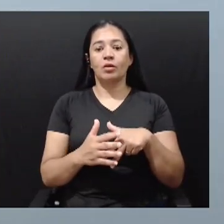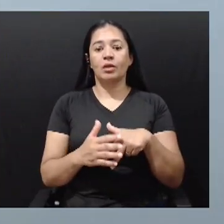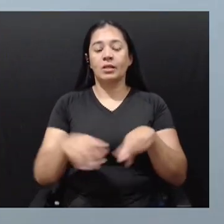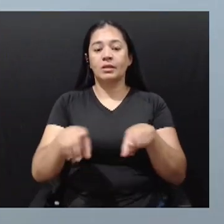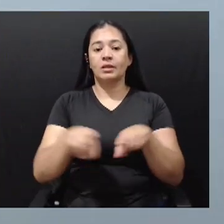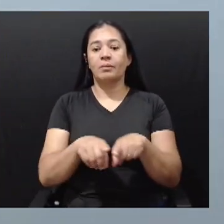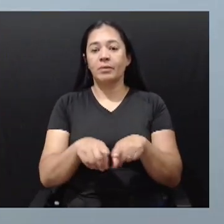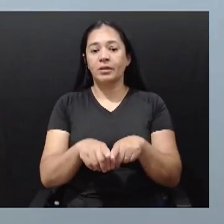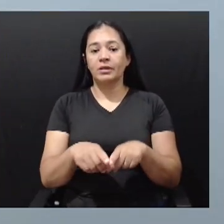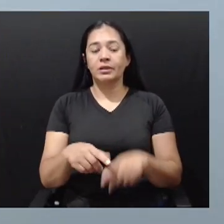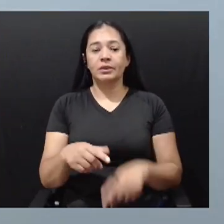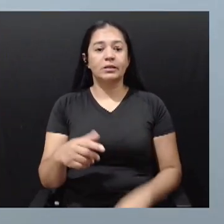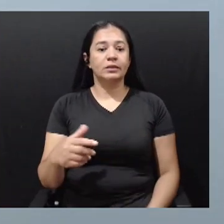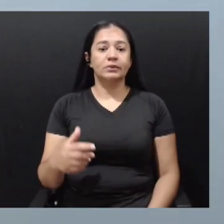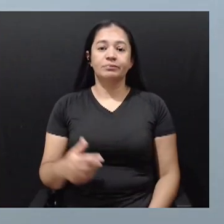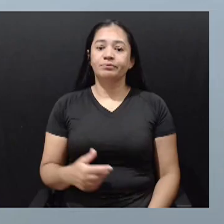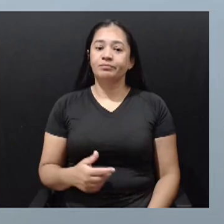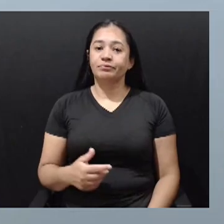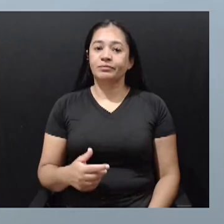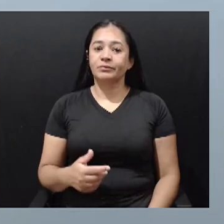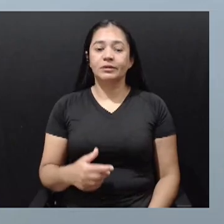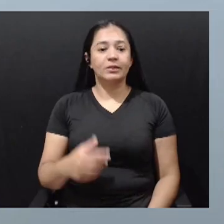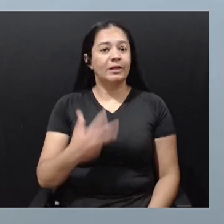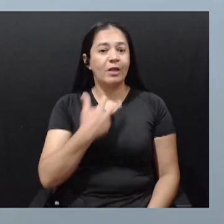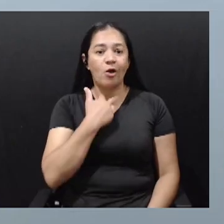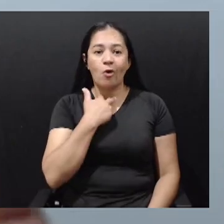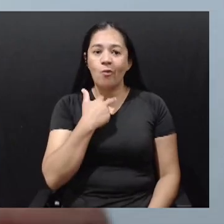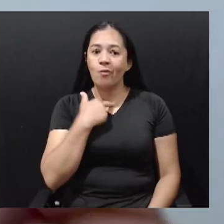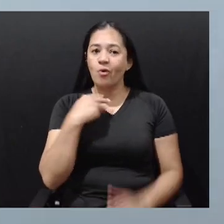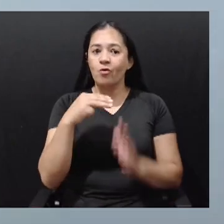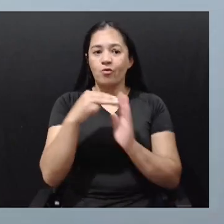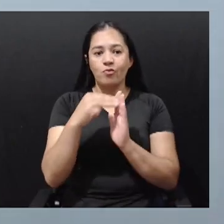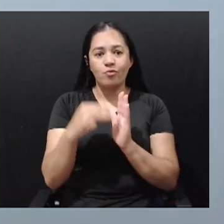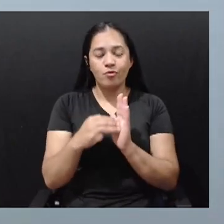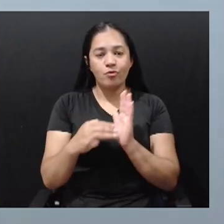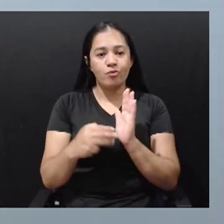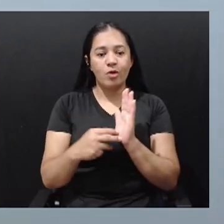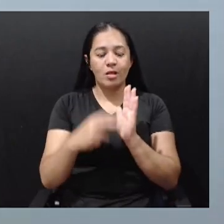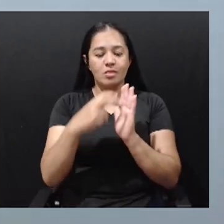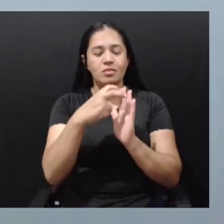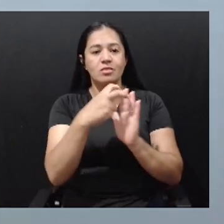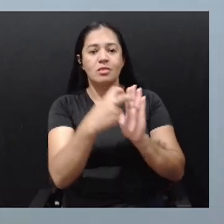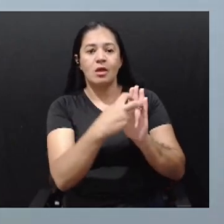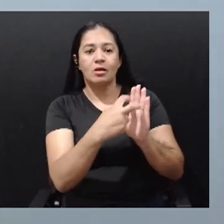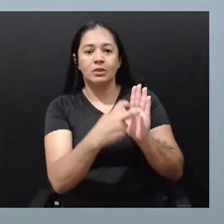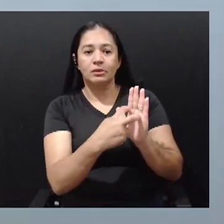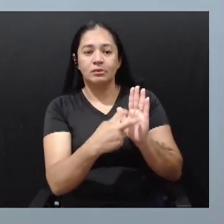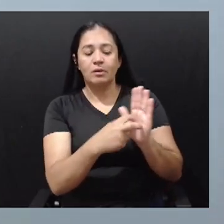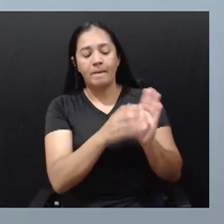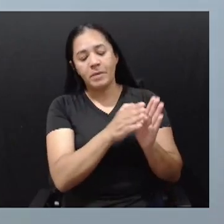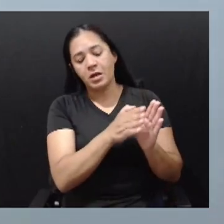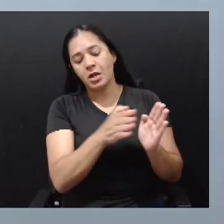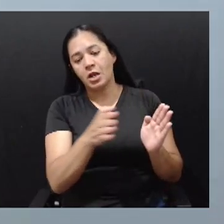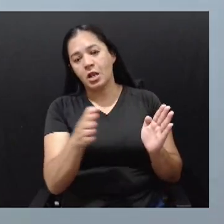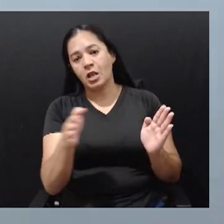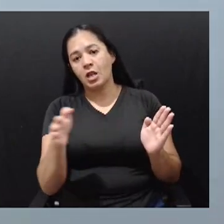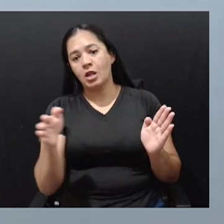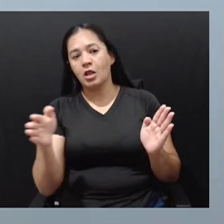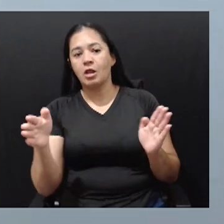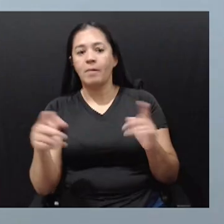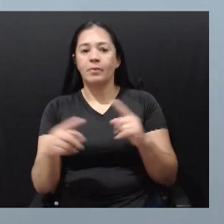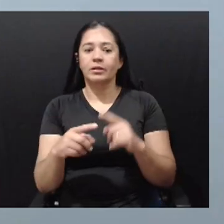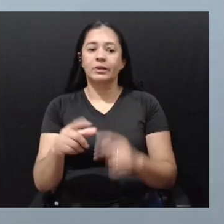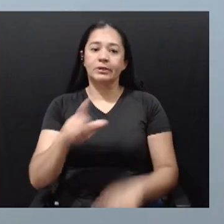absoluta de utilizar métodos contraceptivos de larga duração ou não que contêm hormônio. Então, por